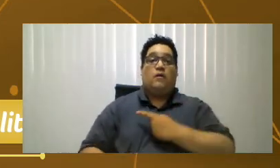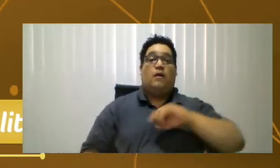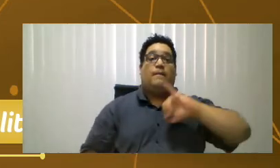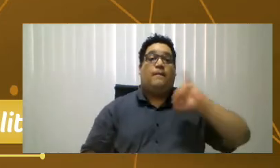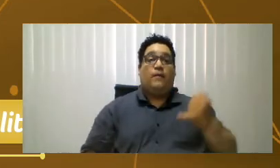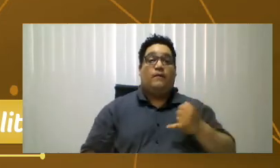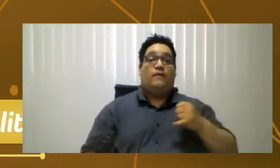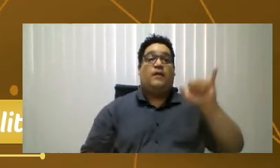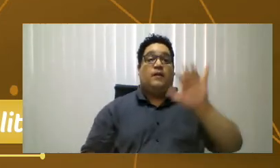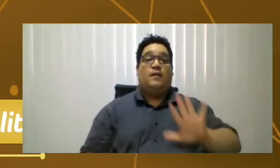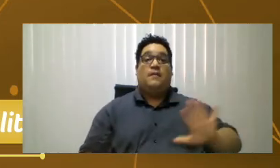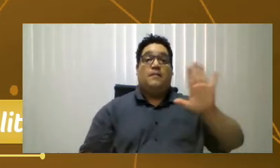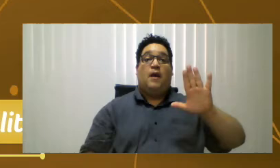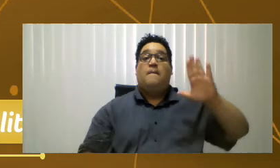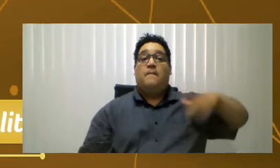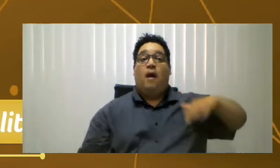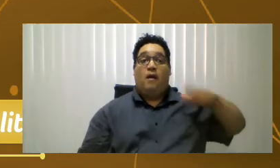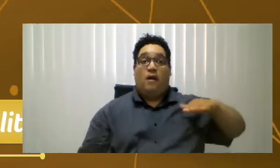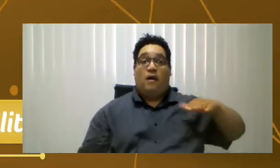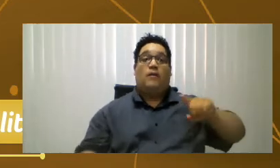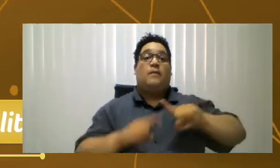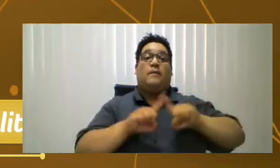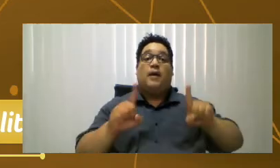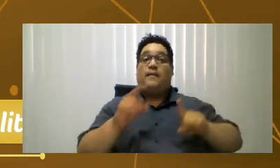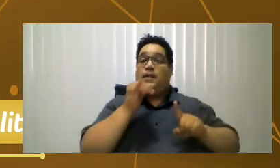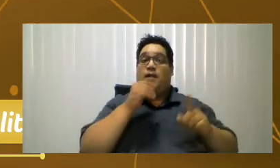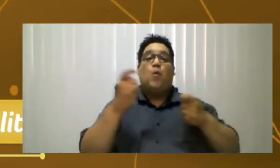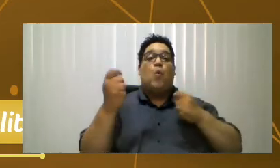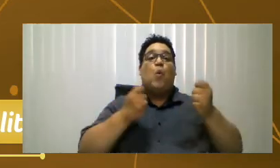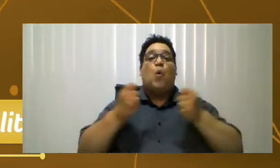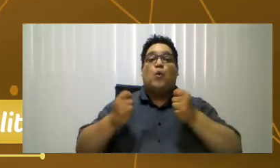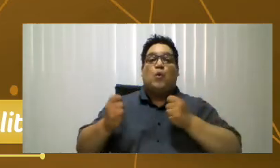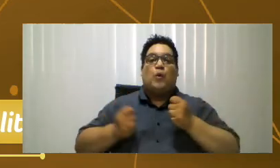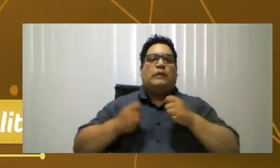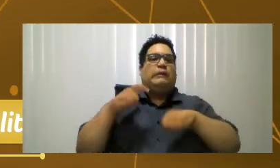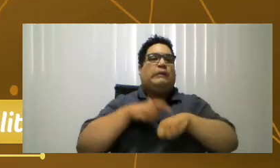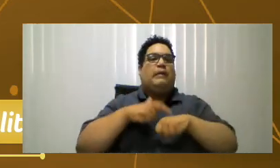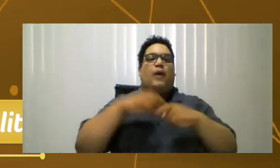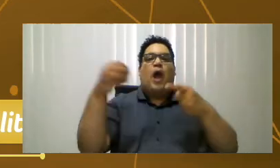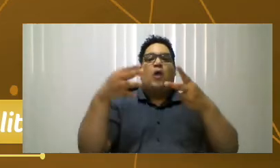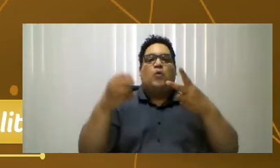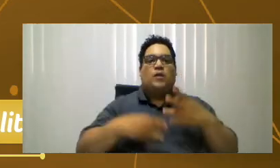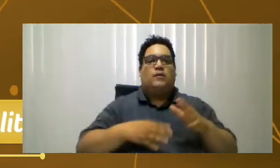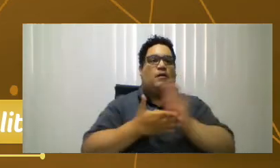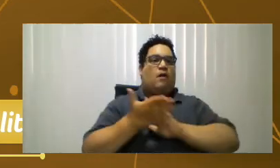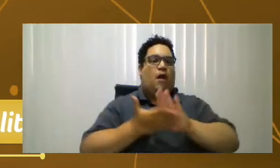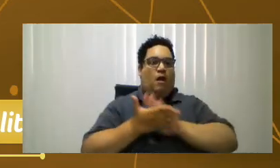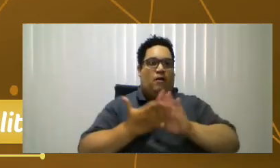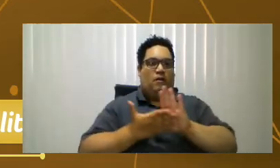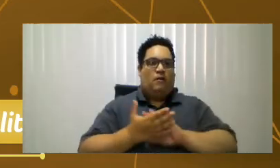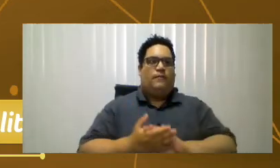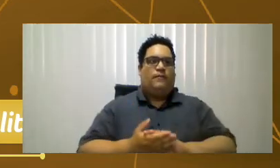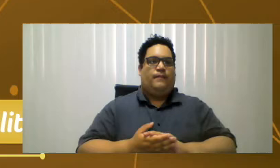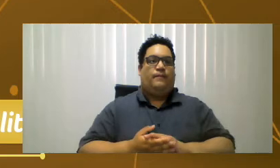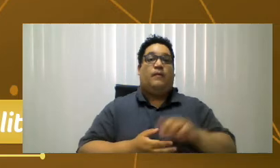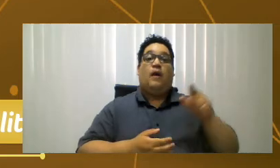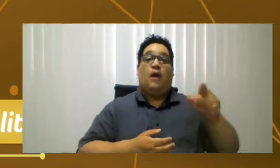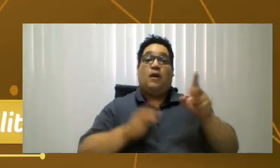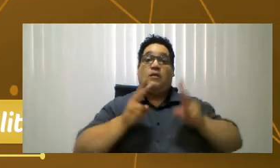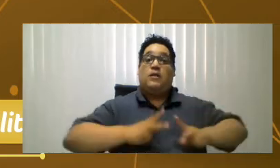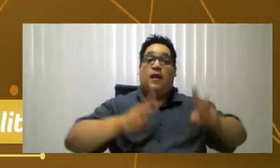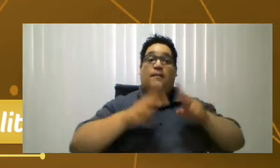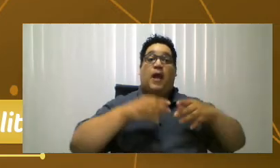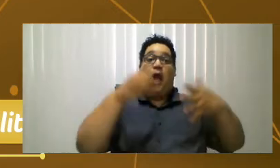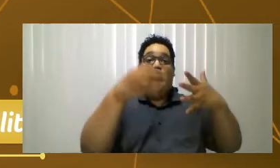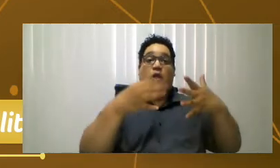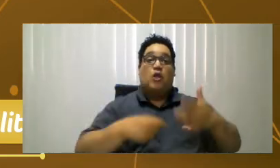são de custo barato, mas a gente não tem controle da atualização delas. Então, elas são mais frequentemente atualizadas